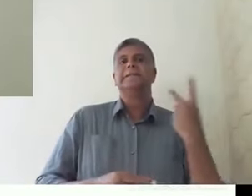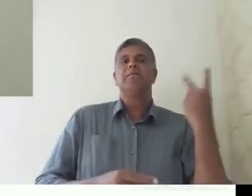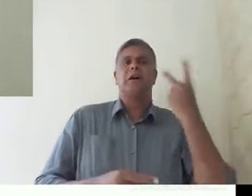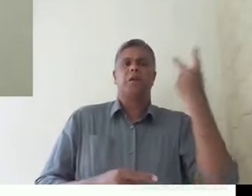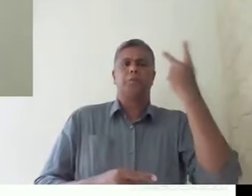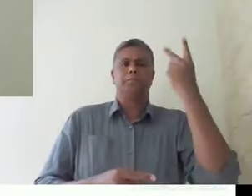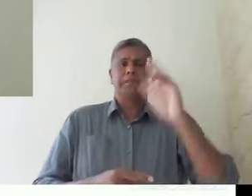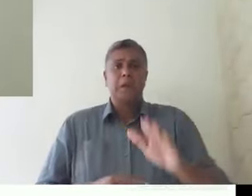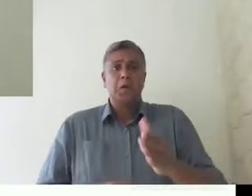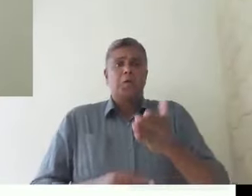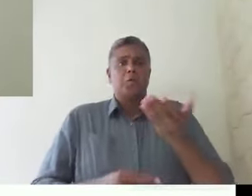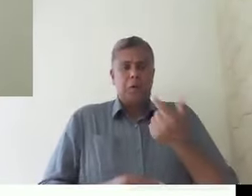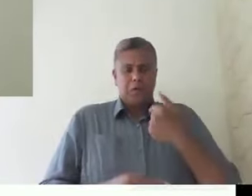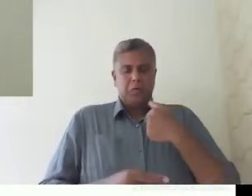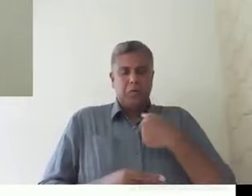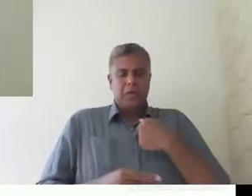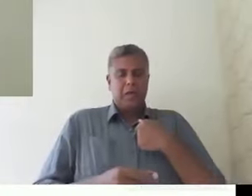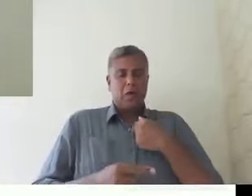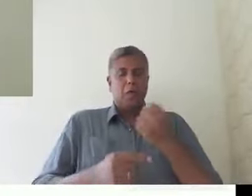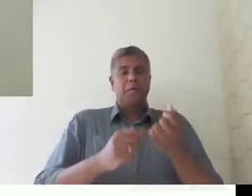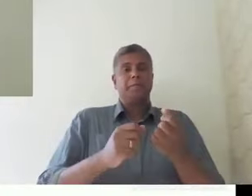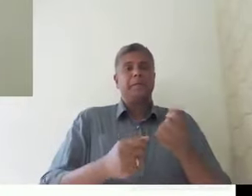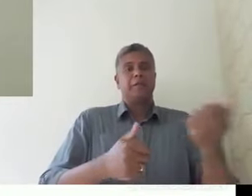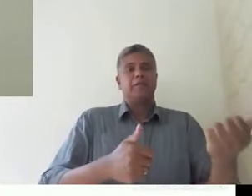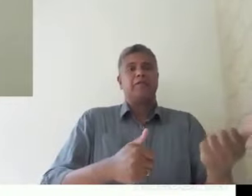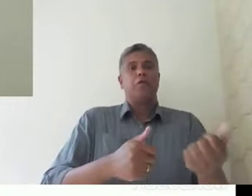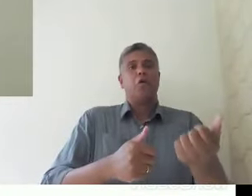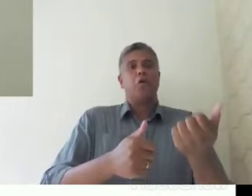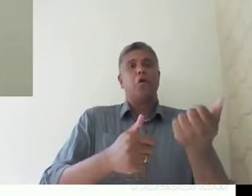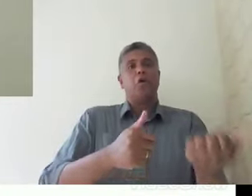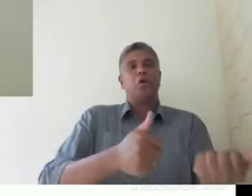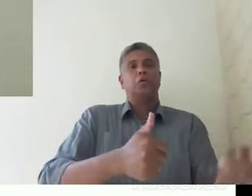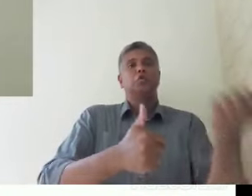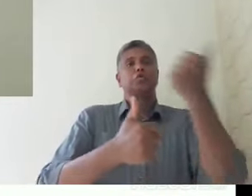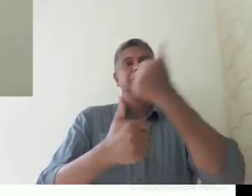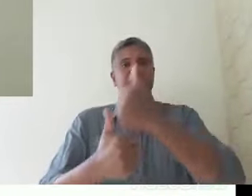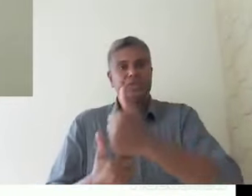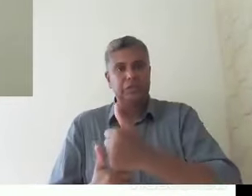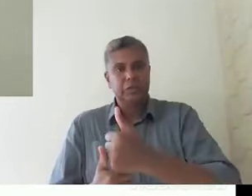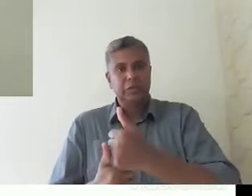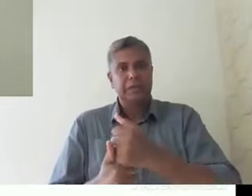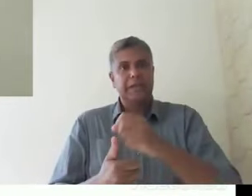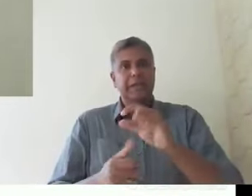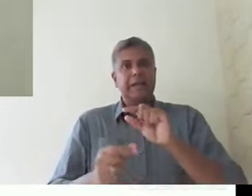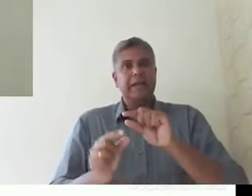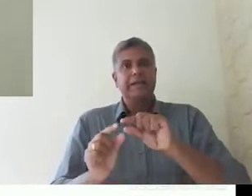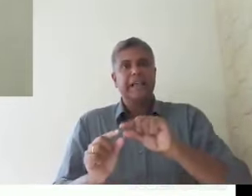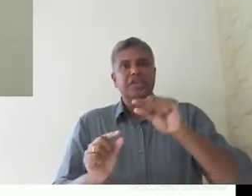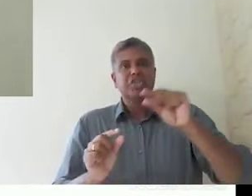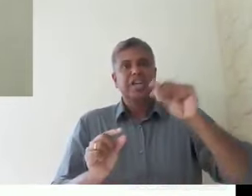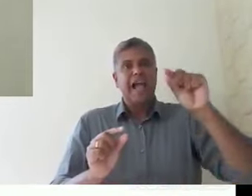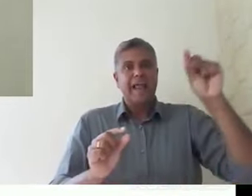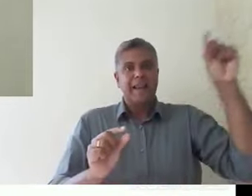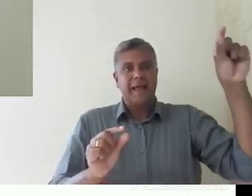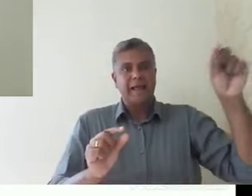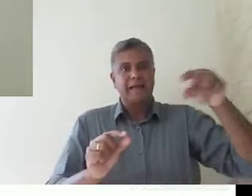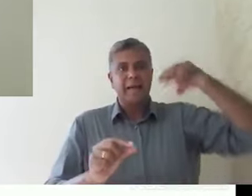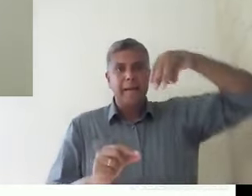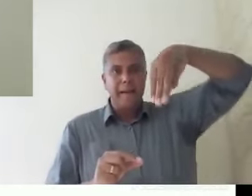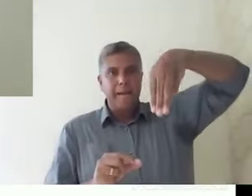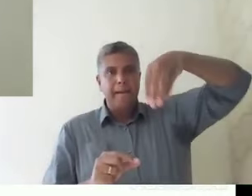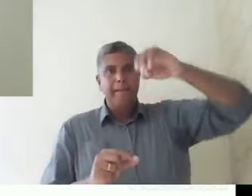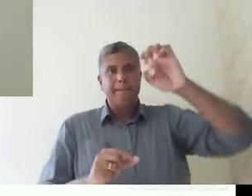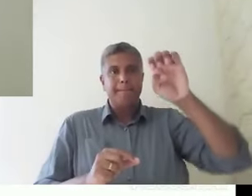pega para converter entre esses valores aqui da escala métrica, a gente tem que